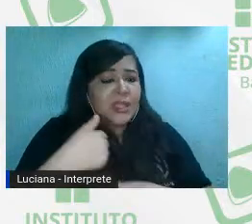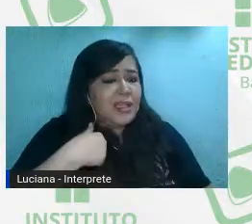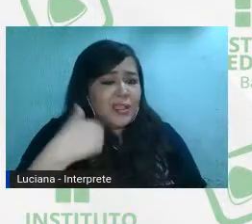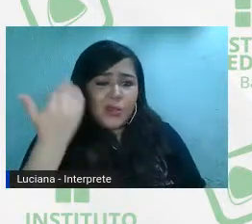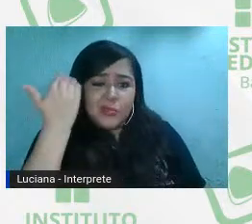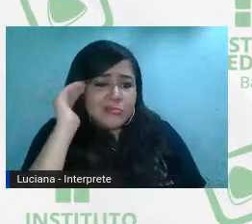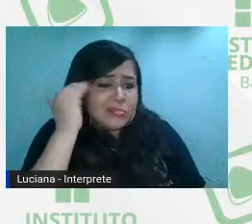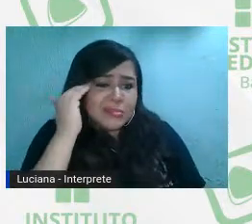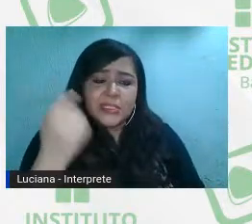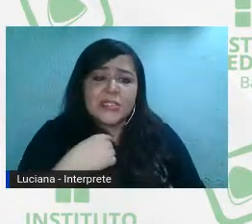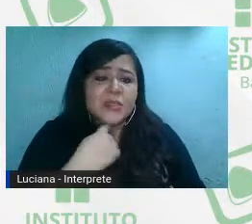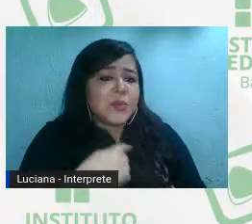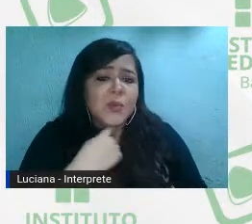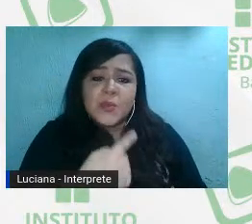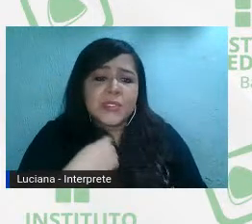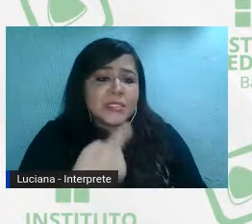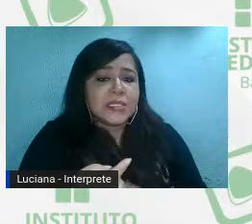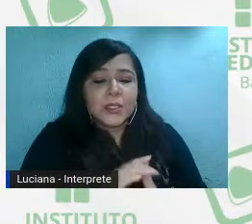4.